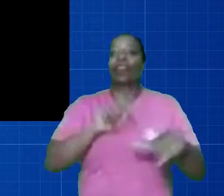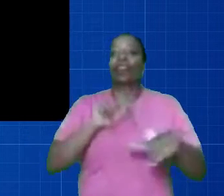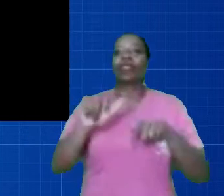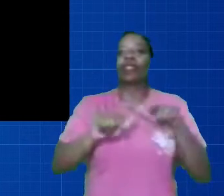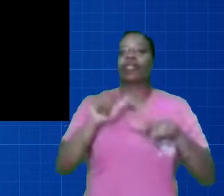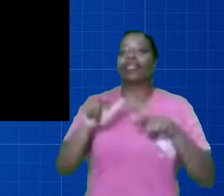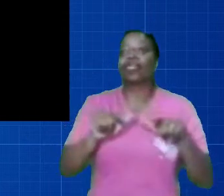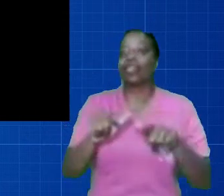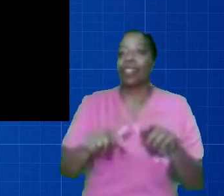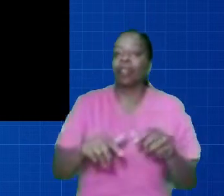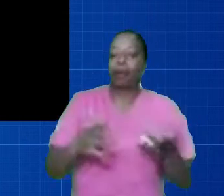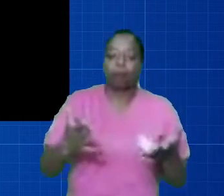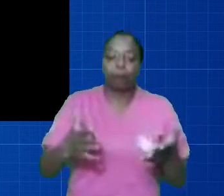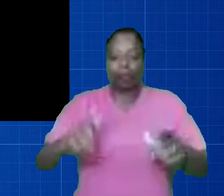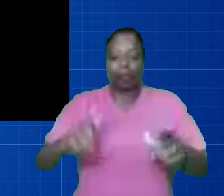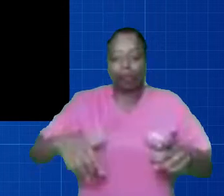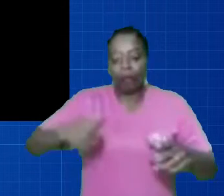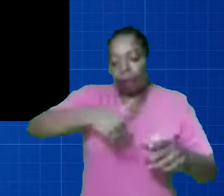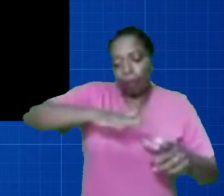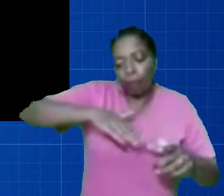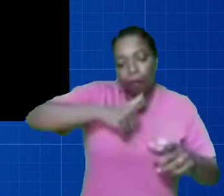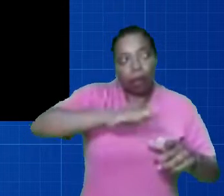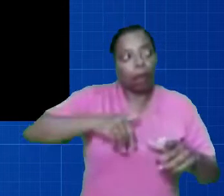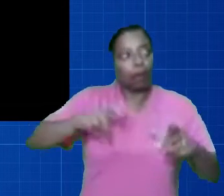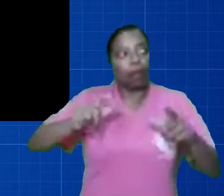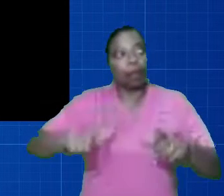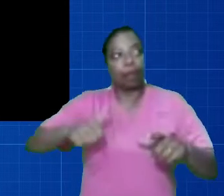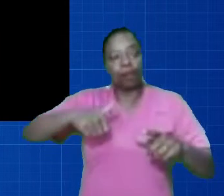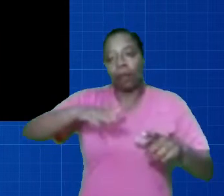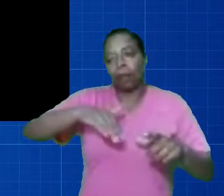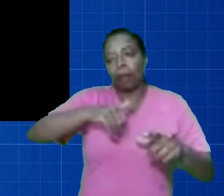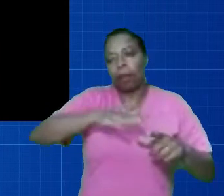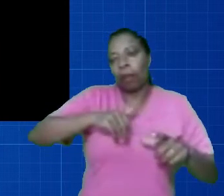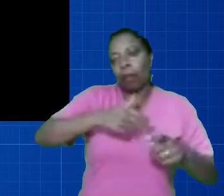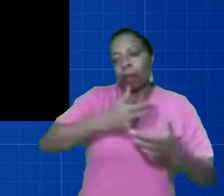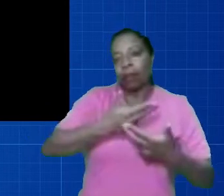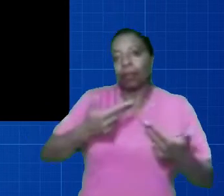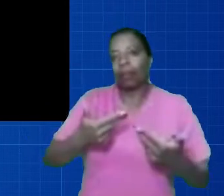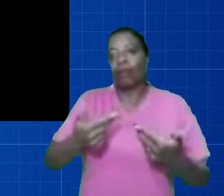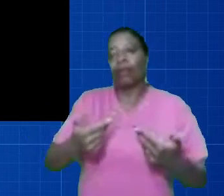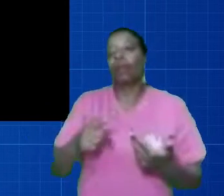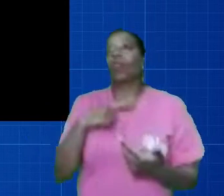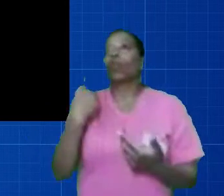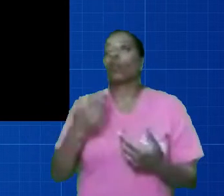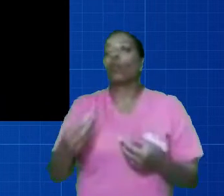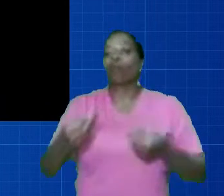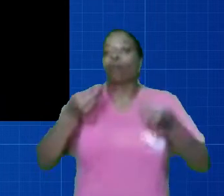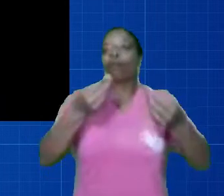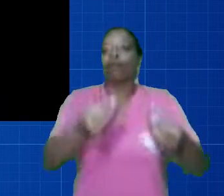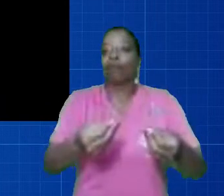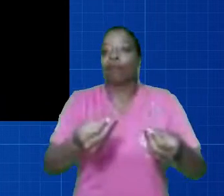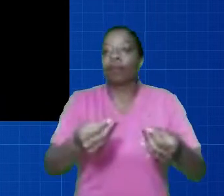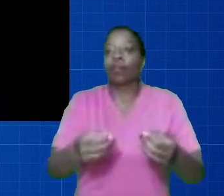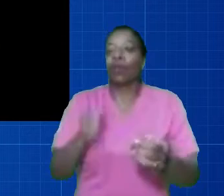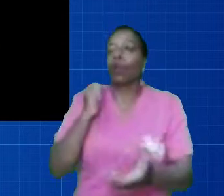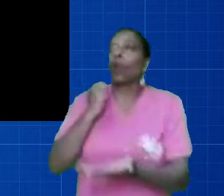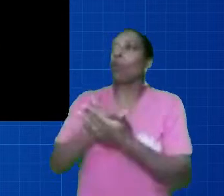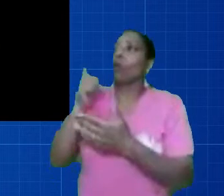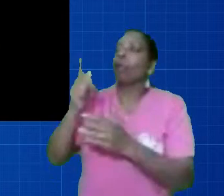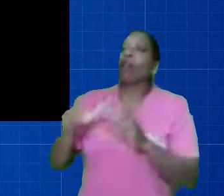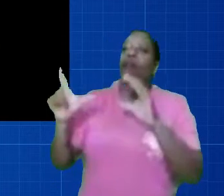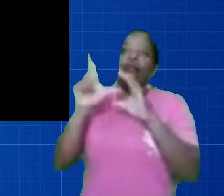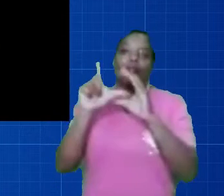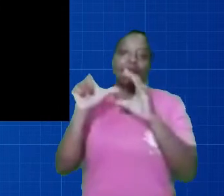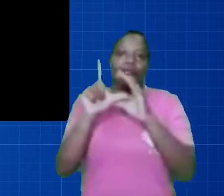trouxe prato, acho que foi até de Campo Largo, se eu não me engano. Esses pratos que não passam, né, na inspeção de qualidade, e